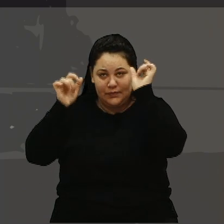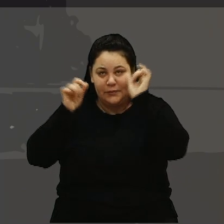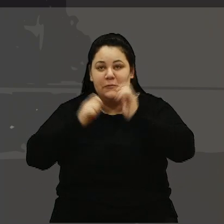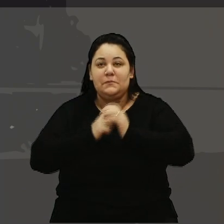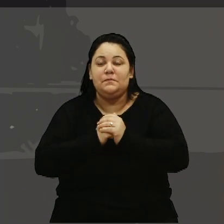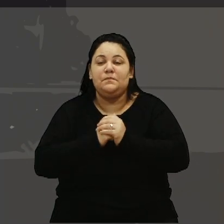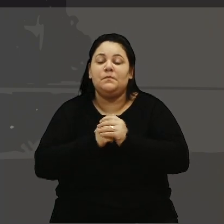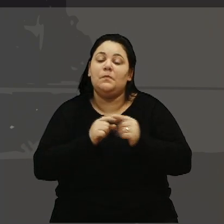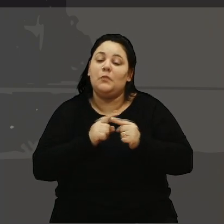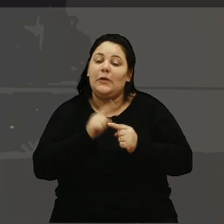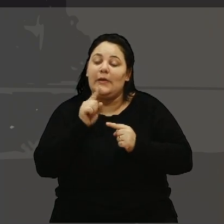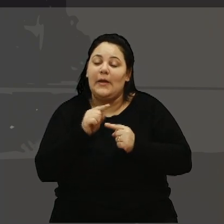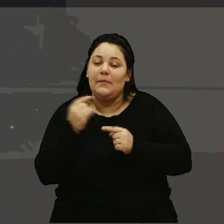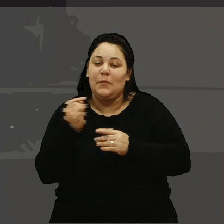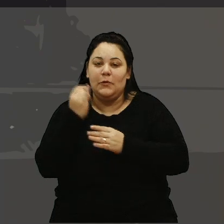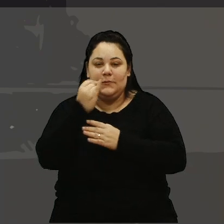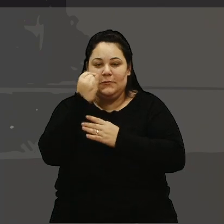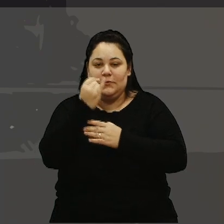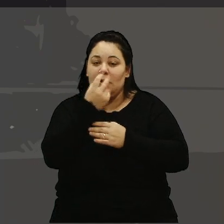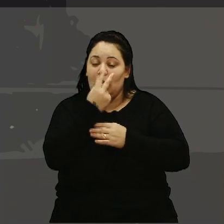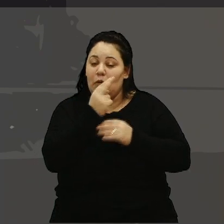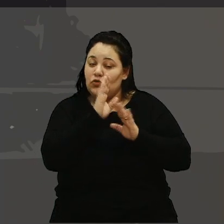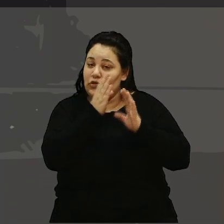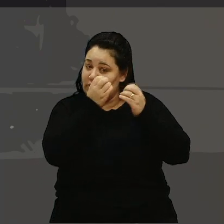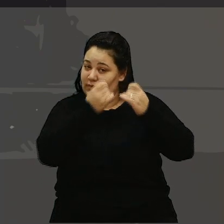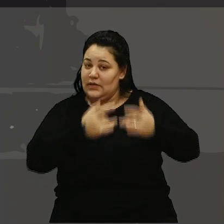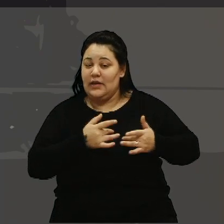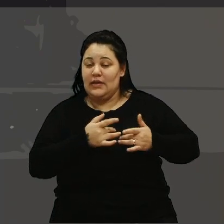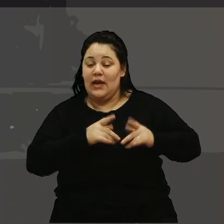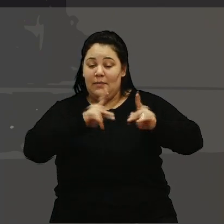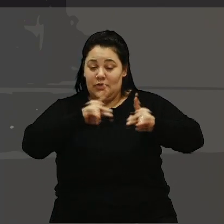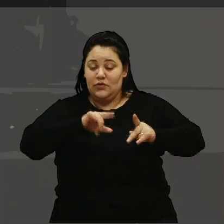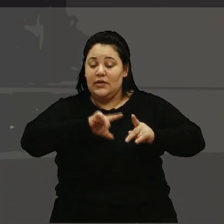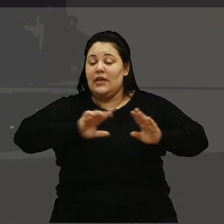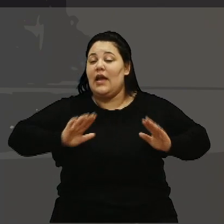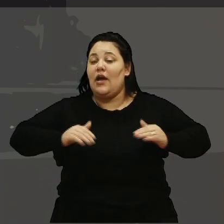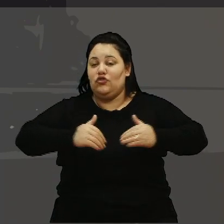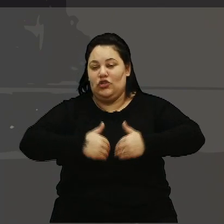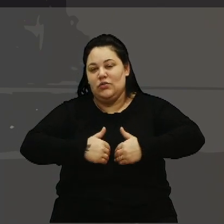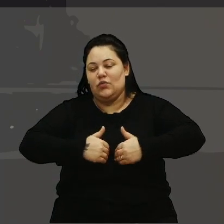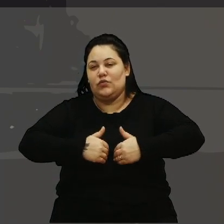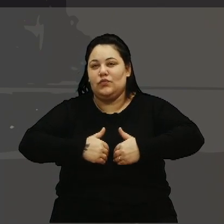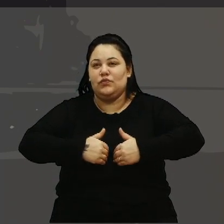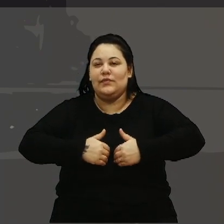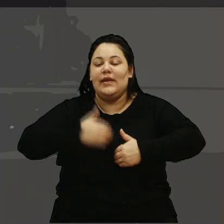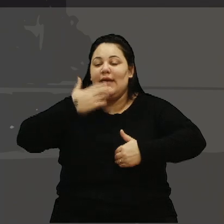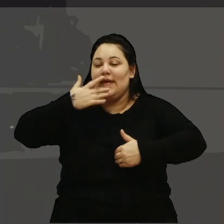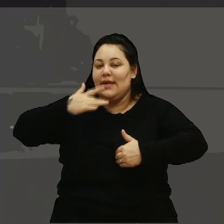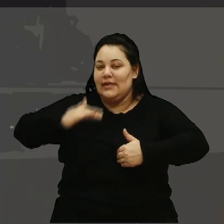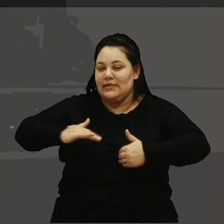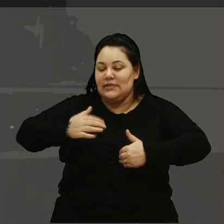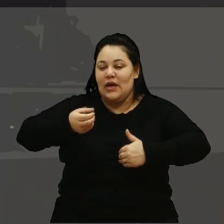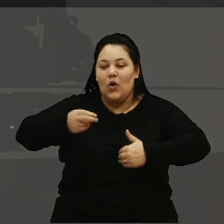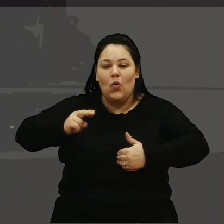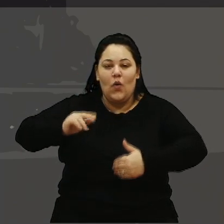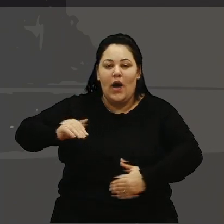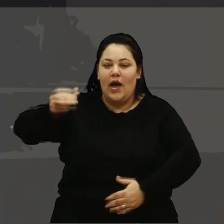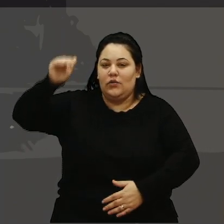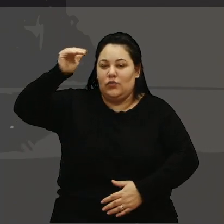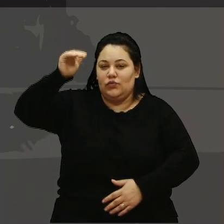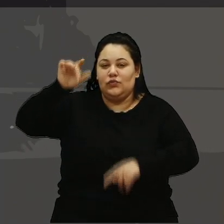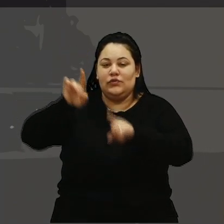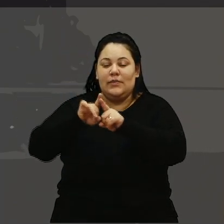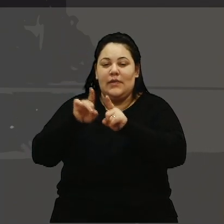que ele é importante? Porque, que nem eu falei, as pessoas que têm o transtorno do espectro autista, criança ou adulto, enfim,